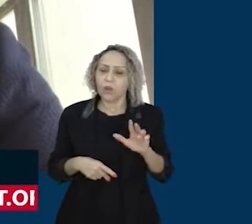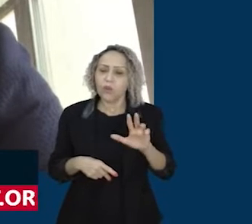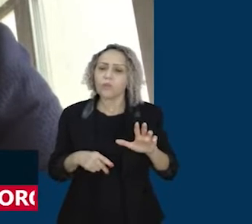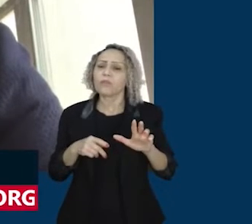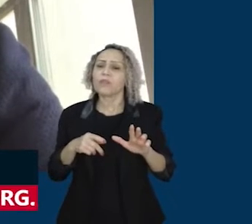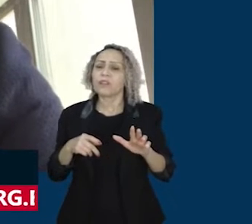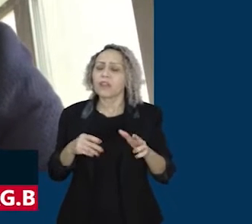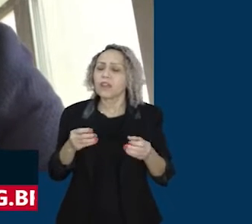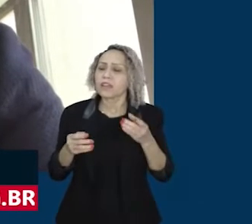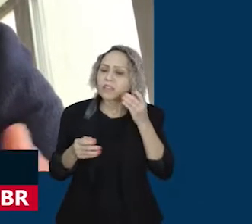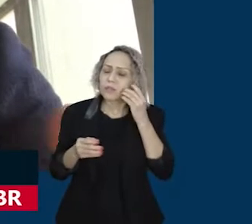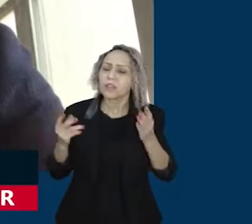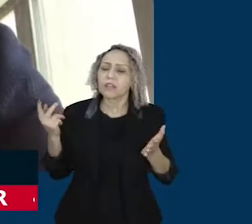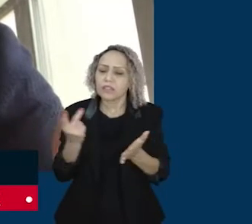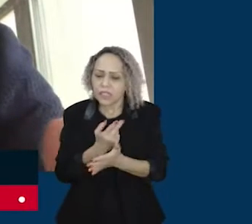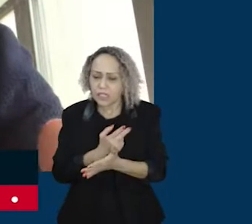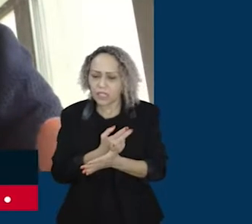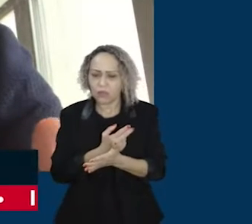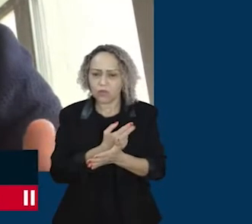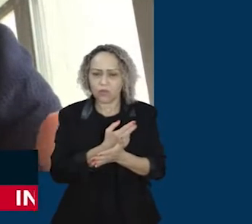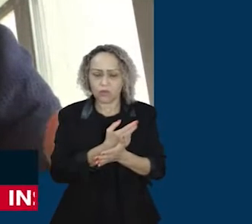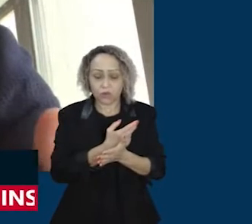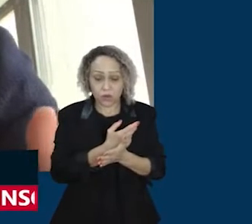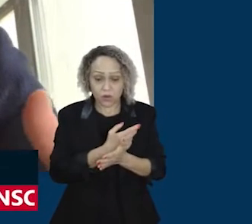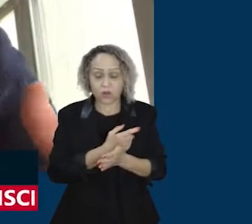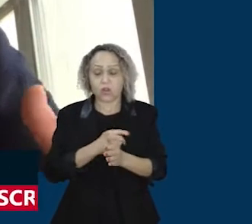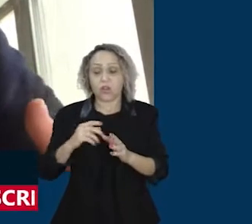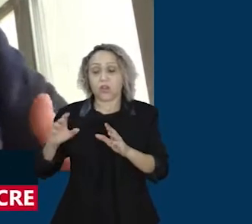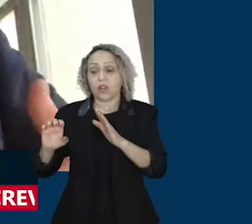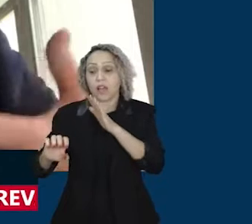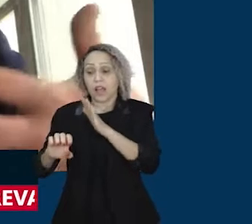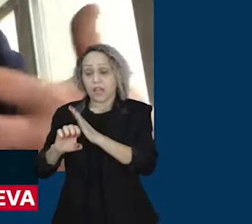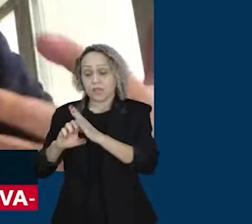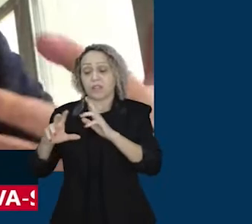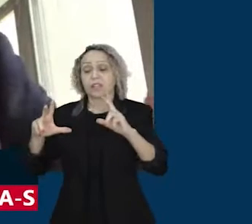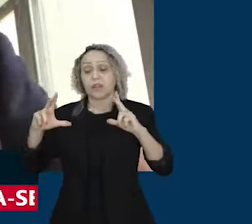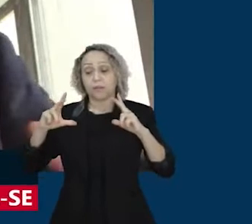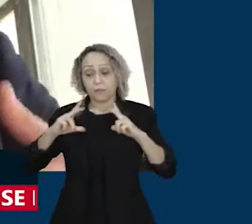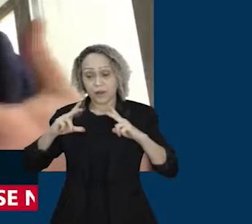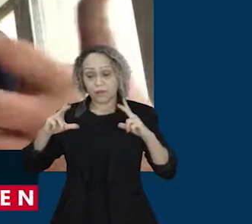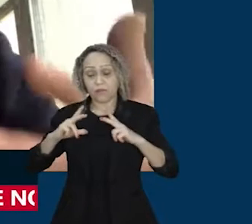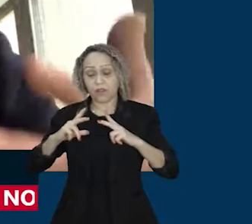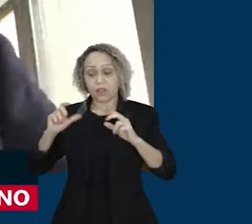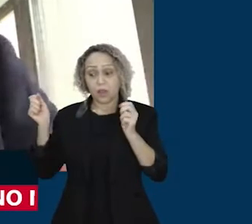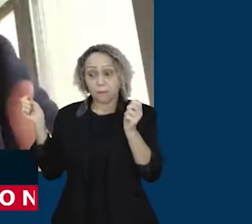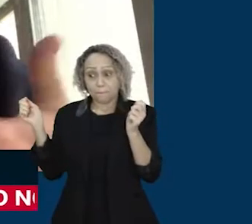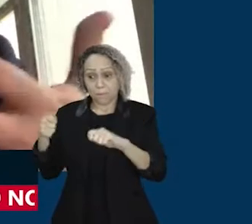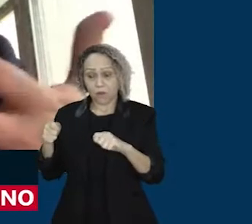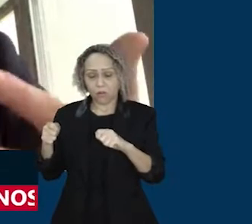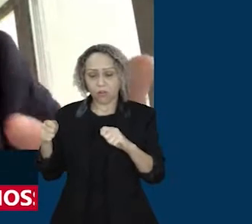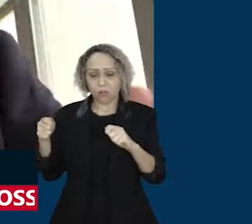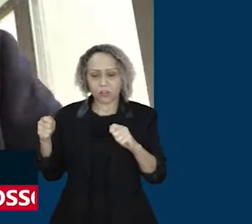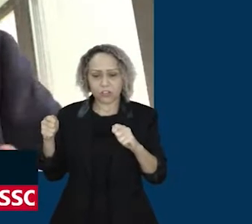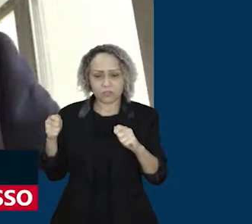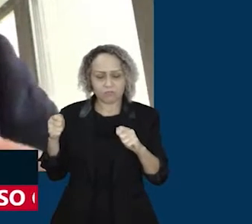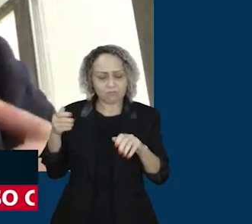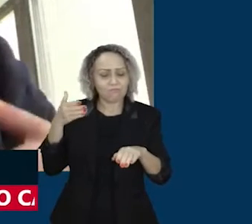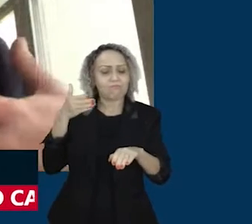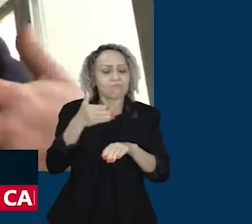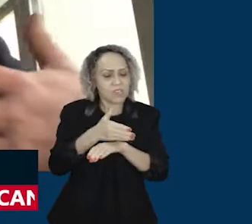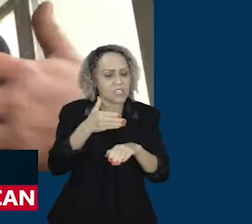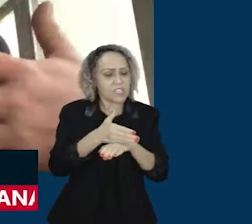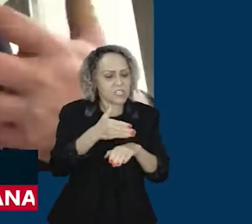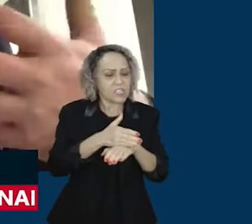aconteceu foi justamente dizer, olha, o setor privado está entrando para complementar a capilaridade, a necessidade de